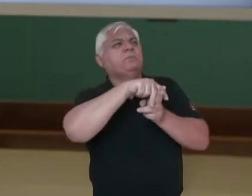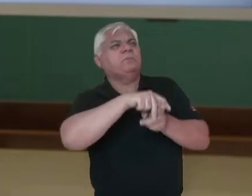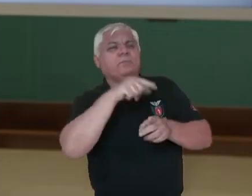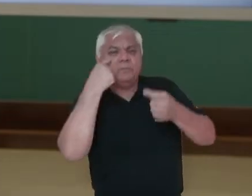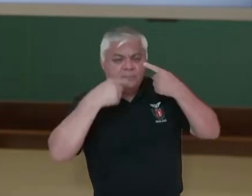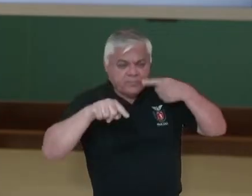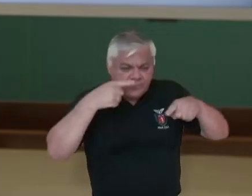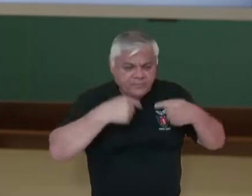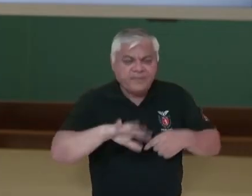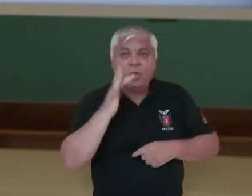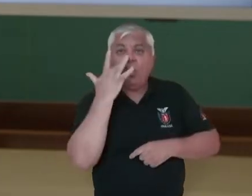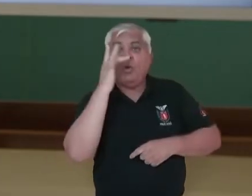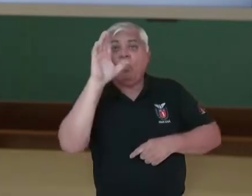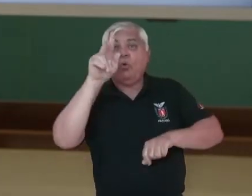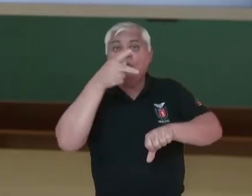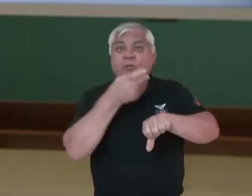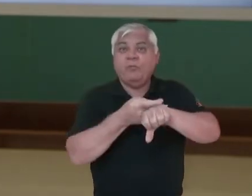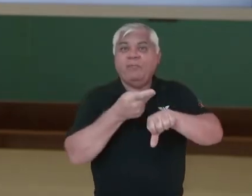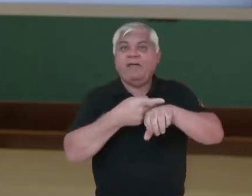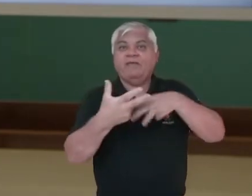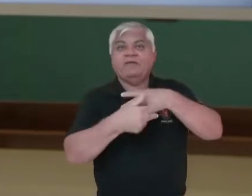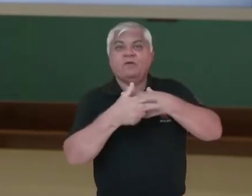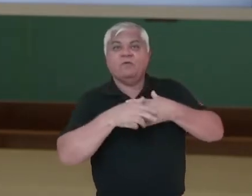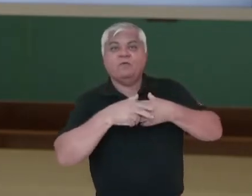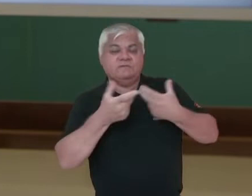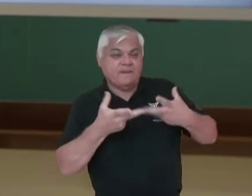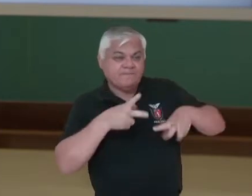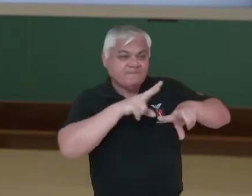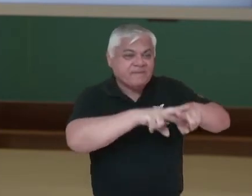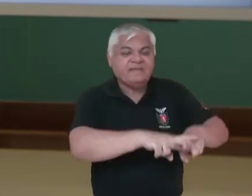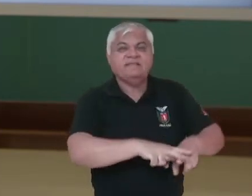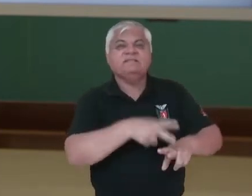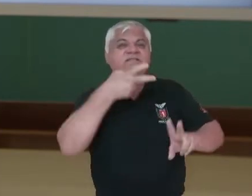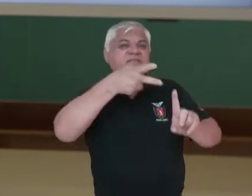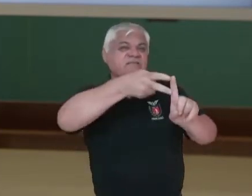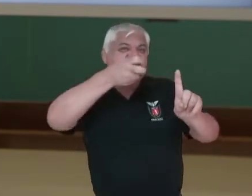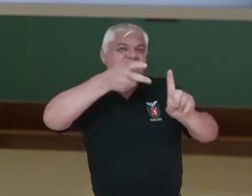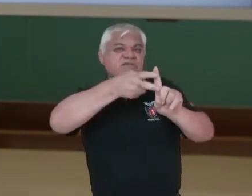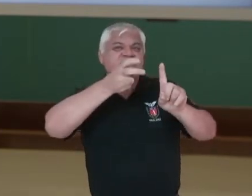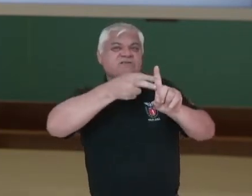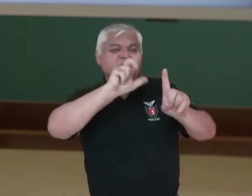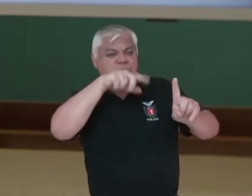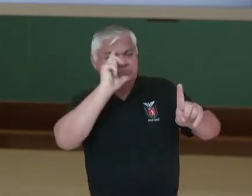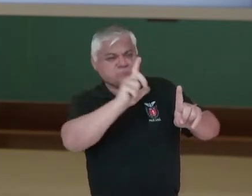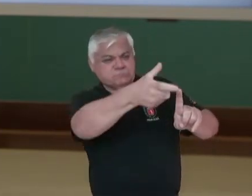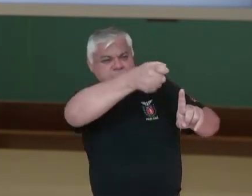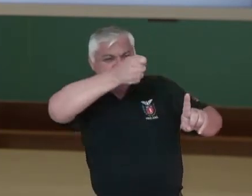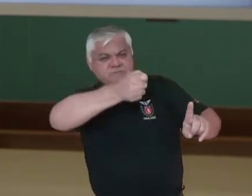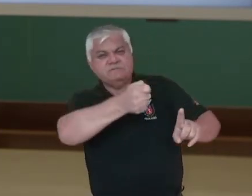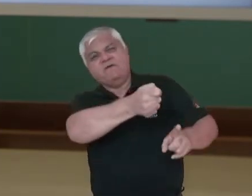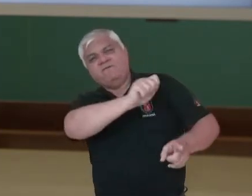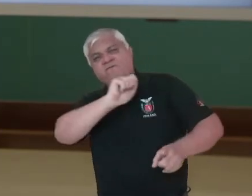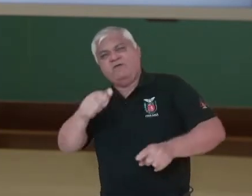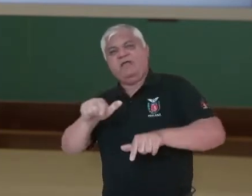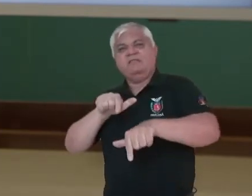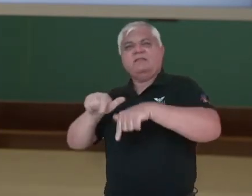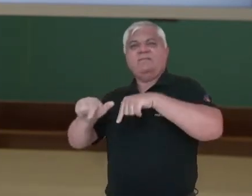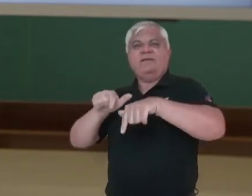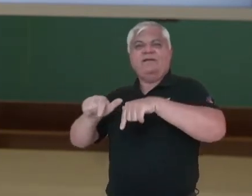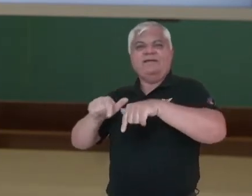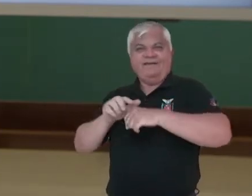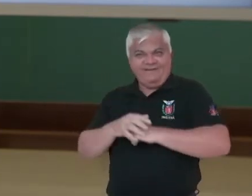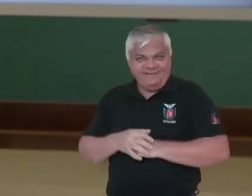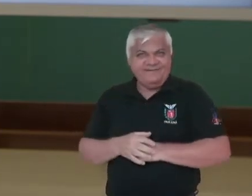e capturar indígenas, né? Eram ações ali de capturas de indígenas para que eles fossem trabalhar nas lavouras do litoral,